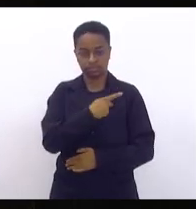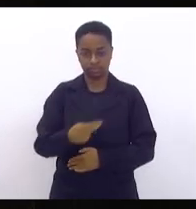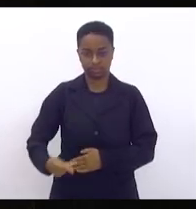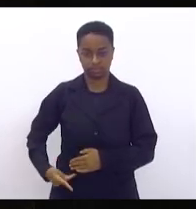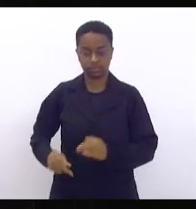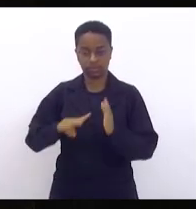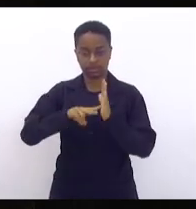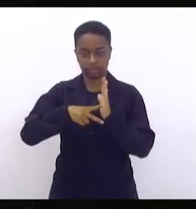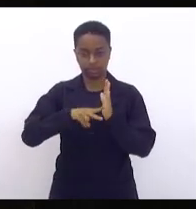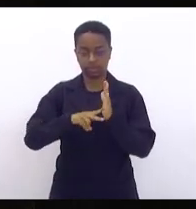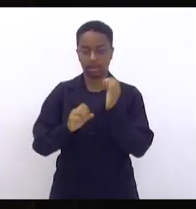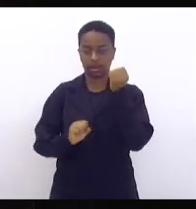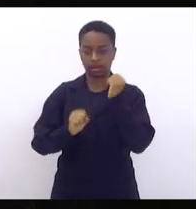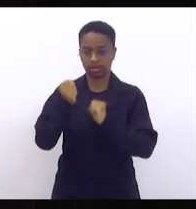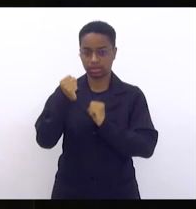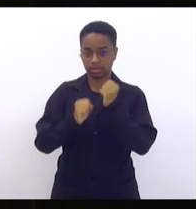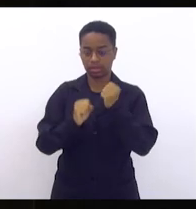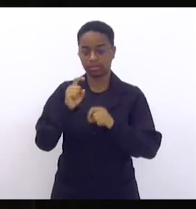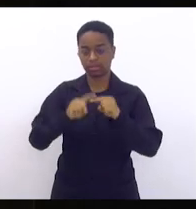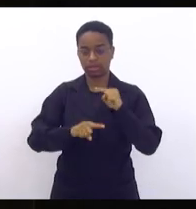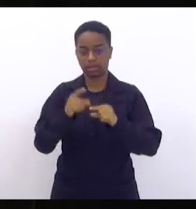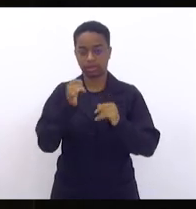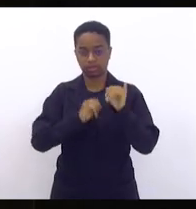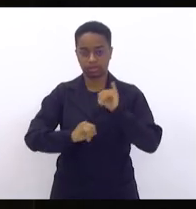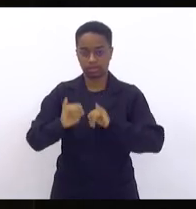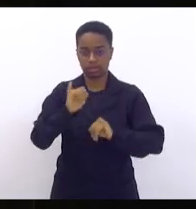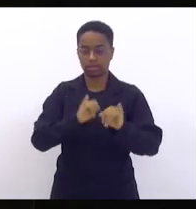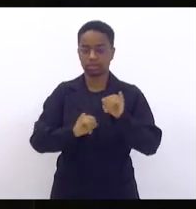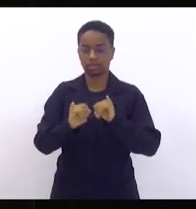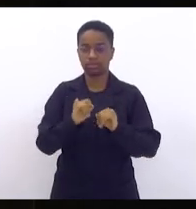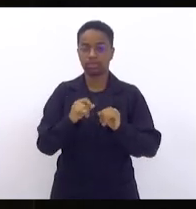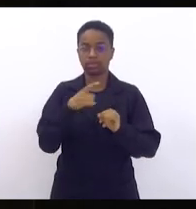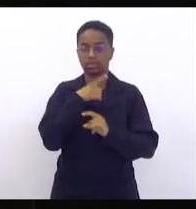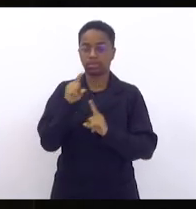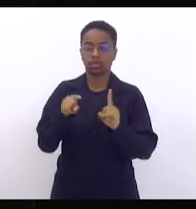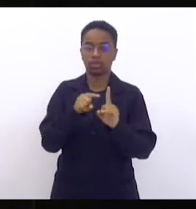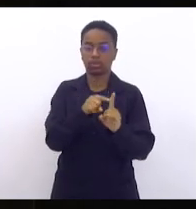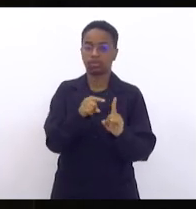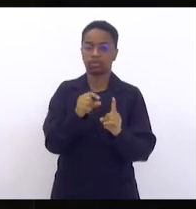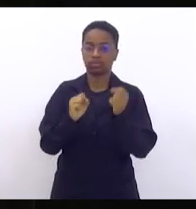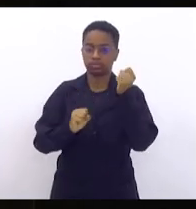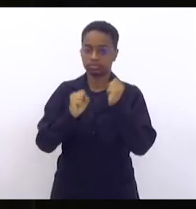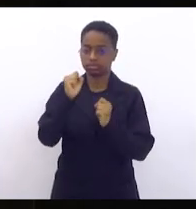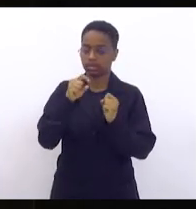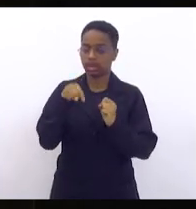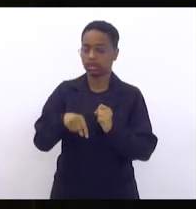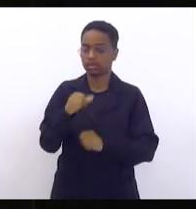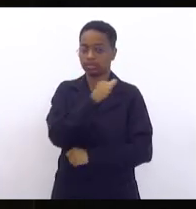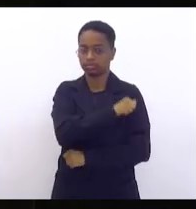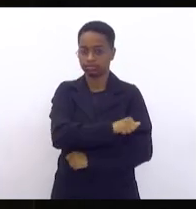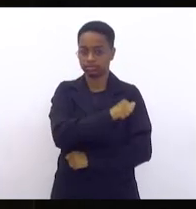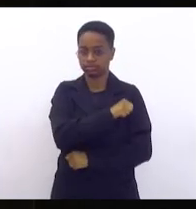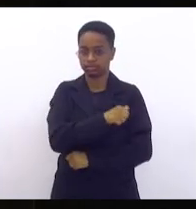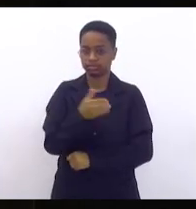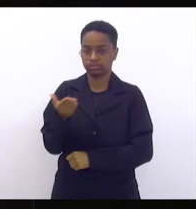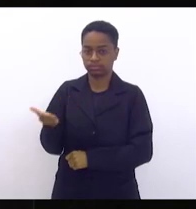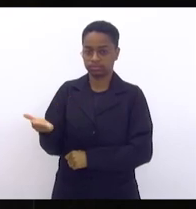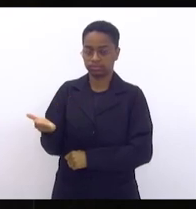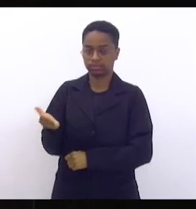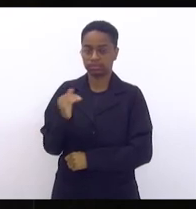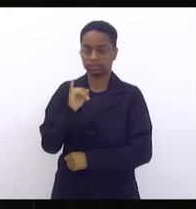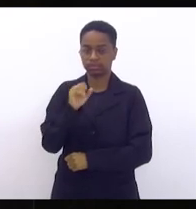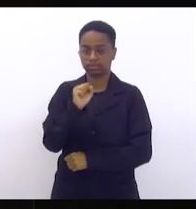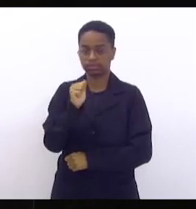do sindicato da indústria de produtos químicos para fins industriais do Estado do Rio de Janeiro o senhor